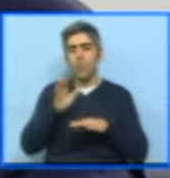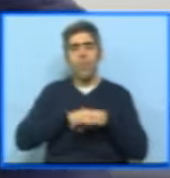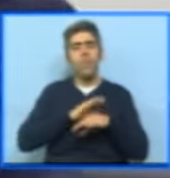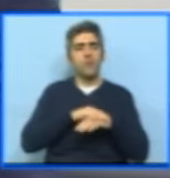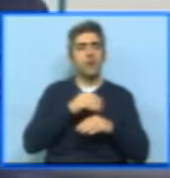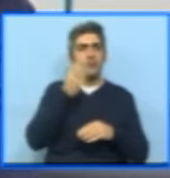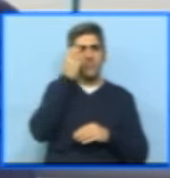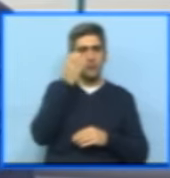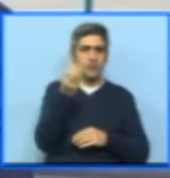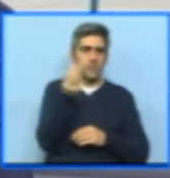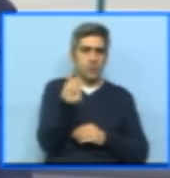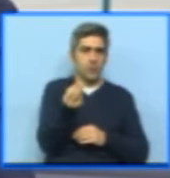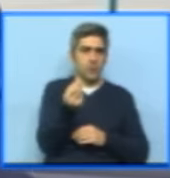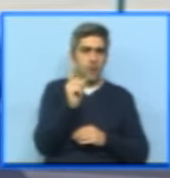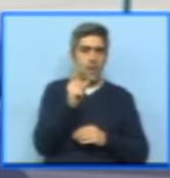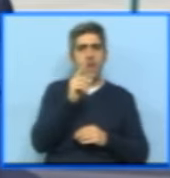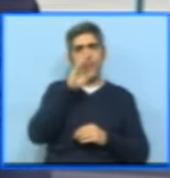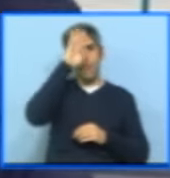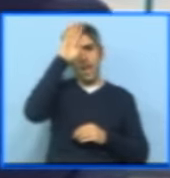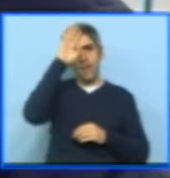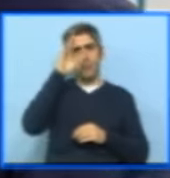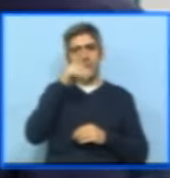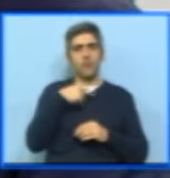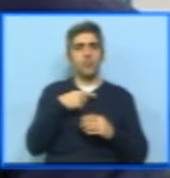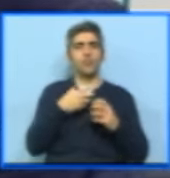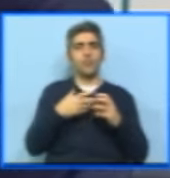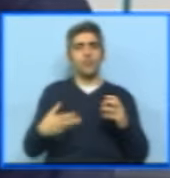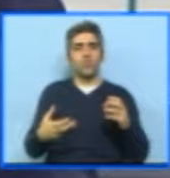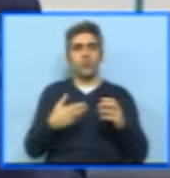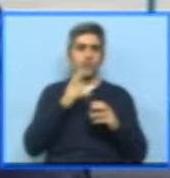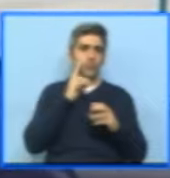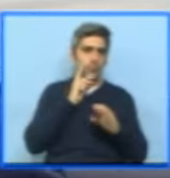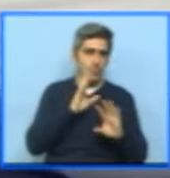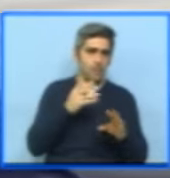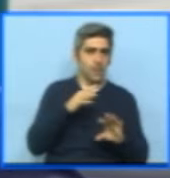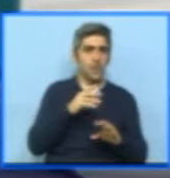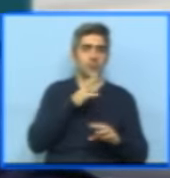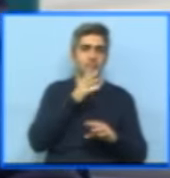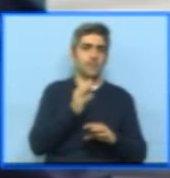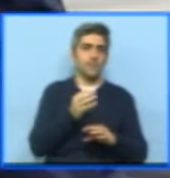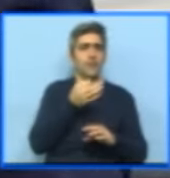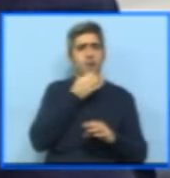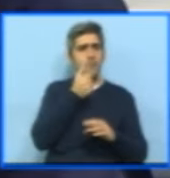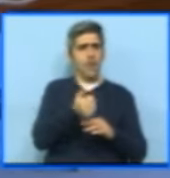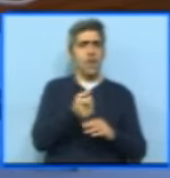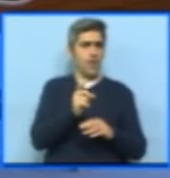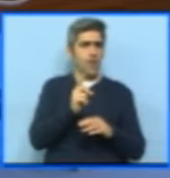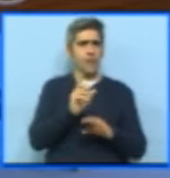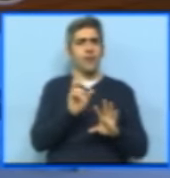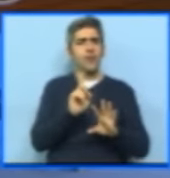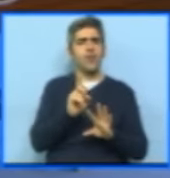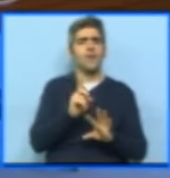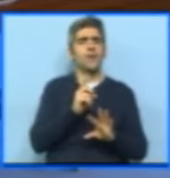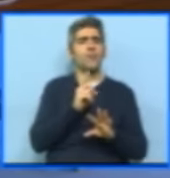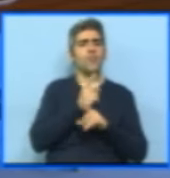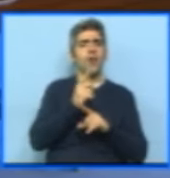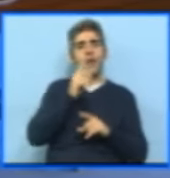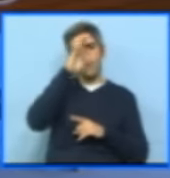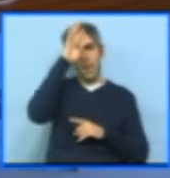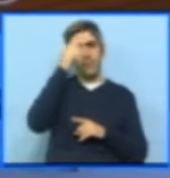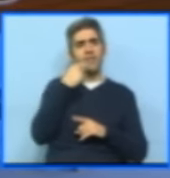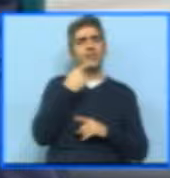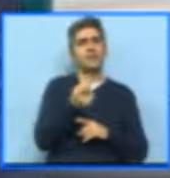isso. O Papa, essencialmente, fui longo, mas... Quem fala bem... Não é isso, não é isso. Não é isso, é que o Papa diz